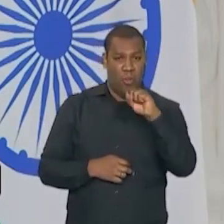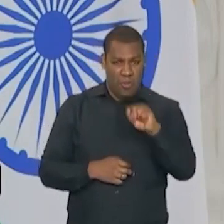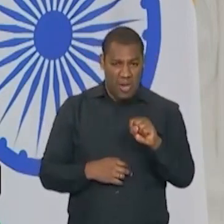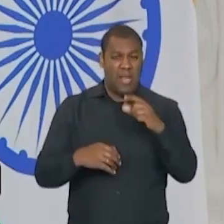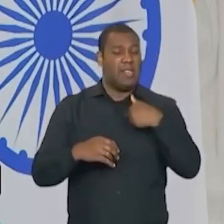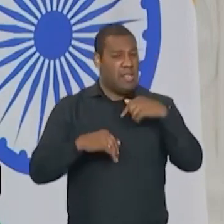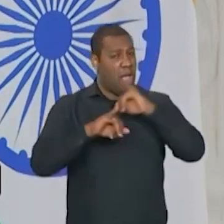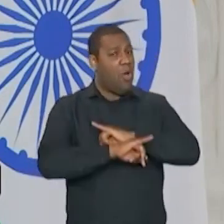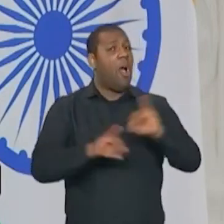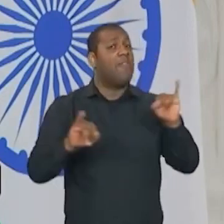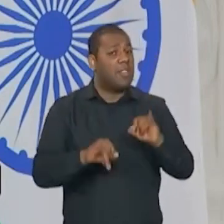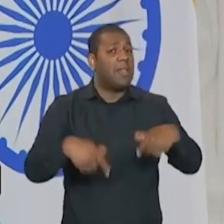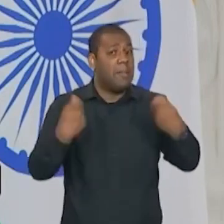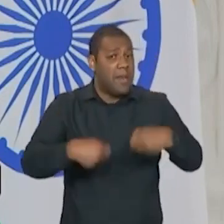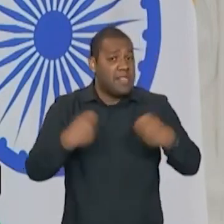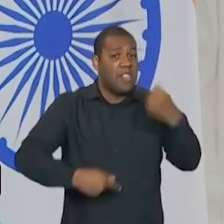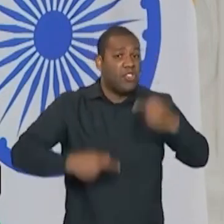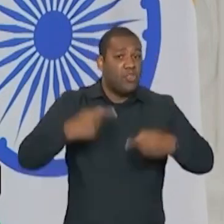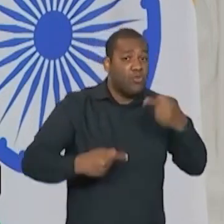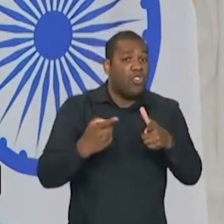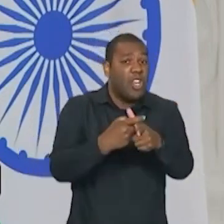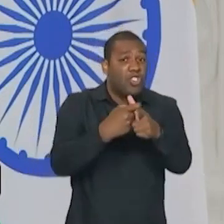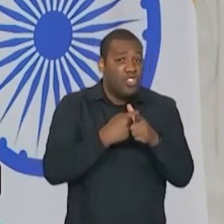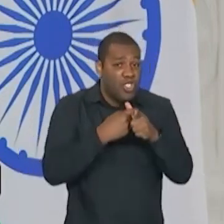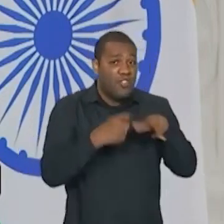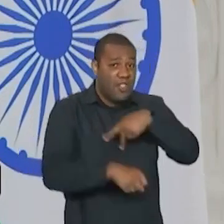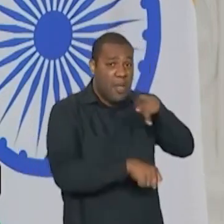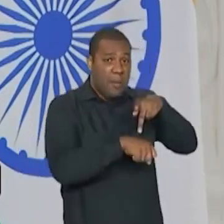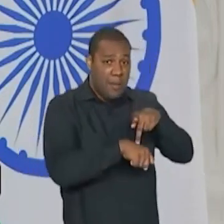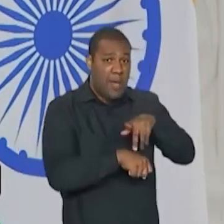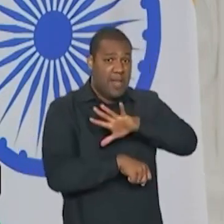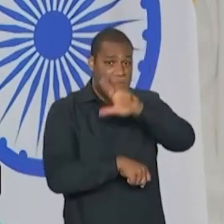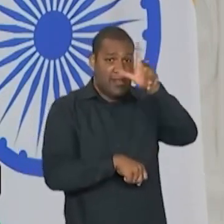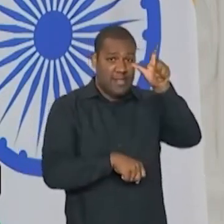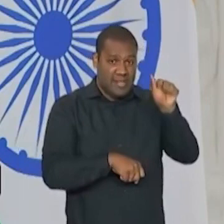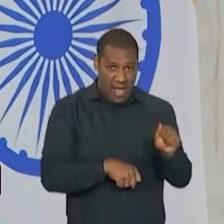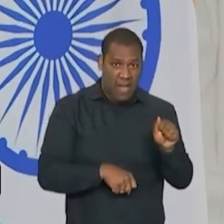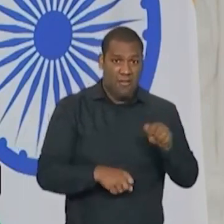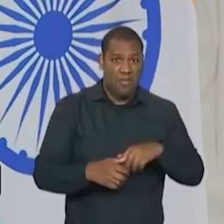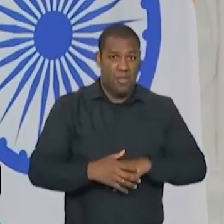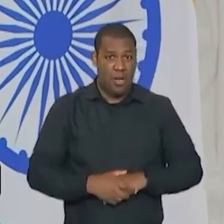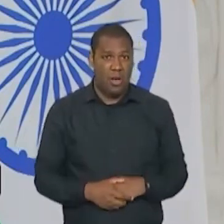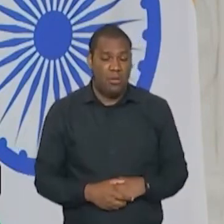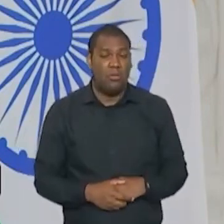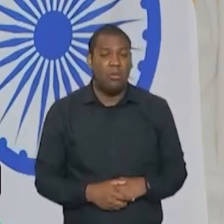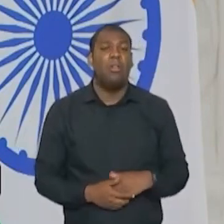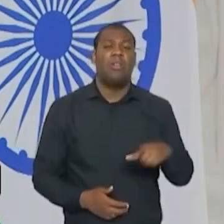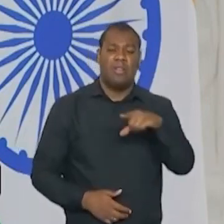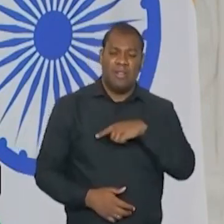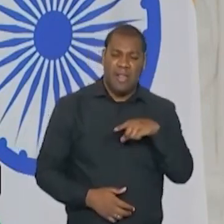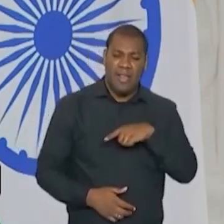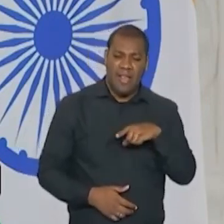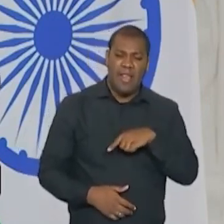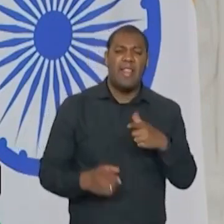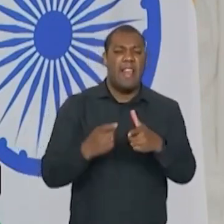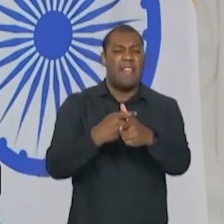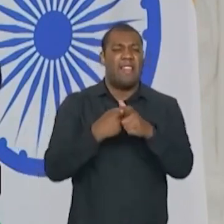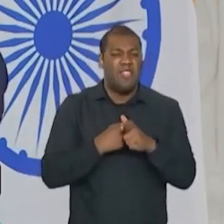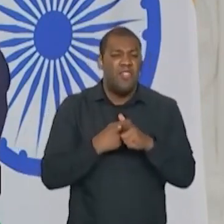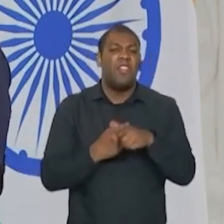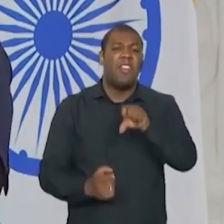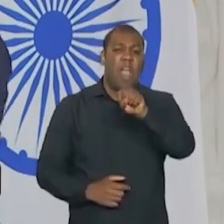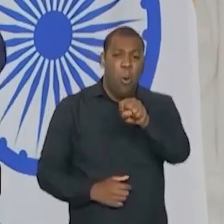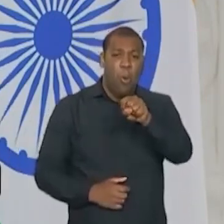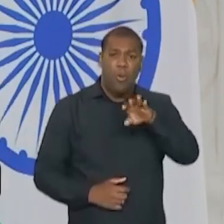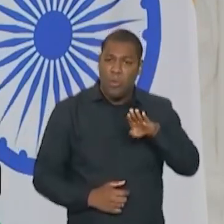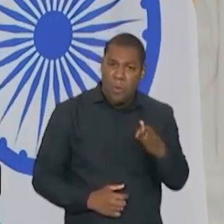países africanos, é porque os africanos devem quase 800 bilhões de dólares. Tá? Tem muita necessidade dos